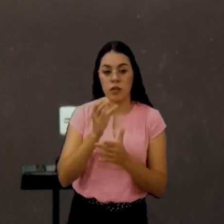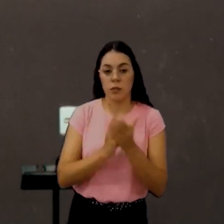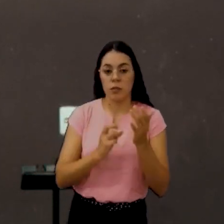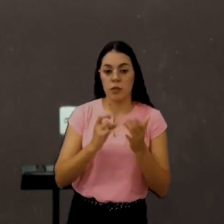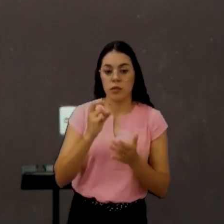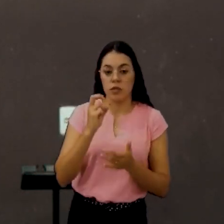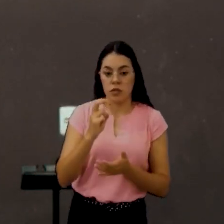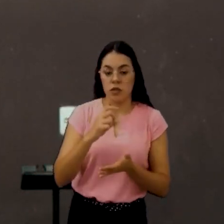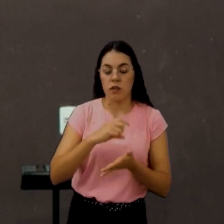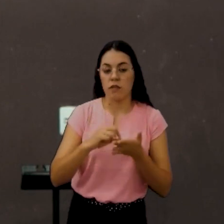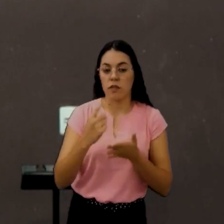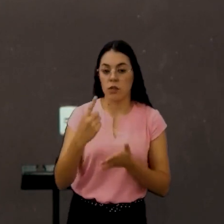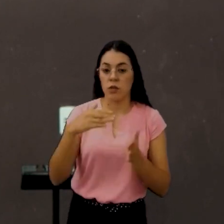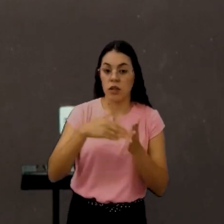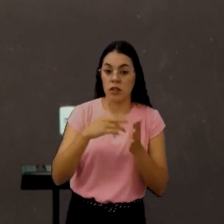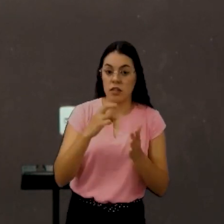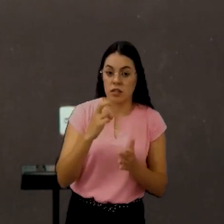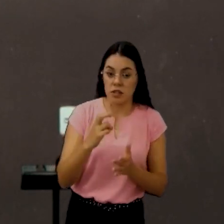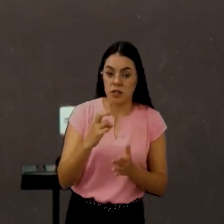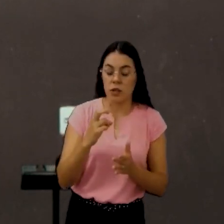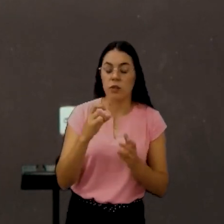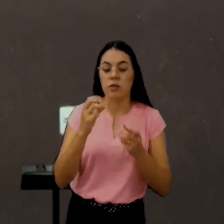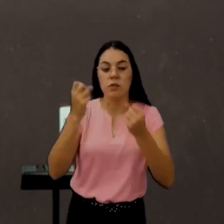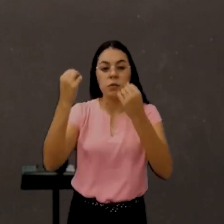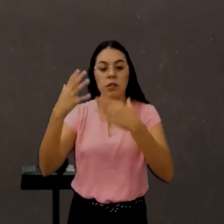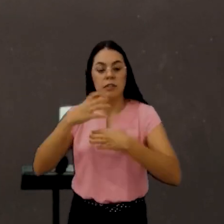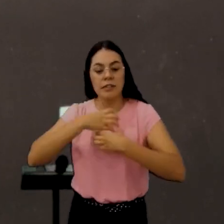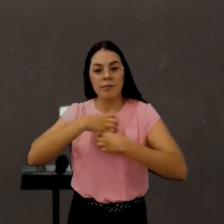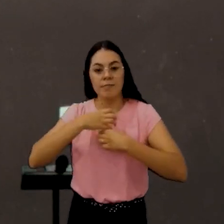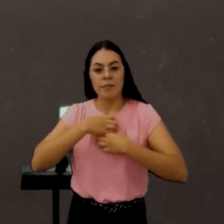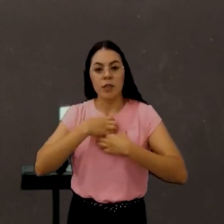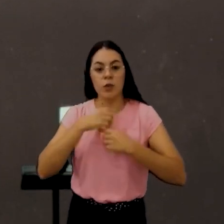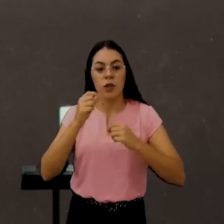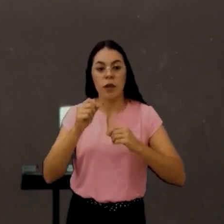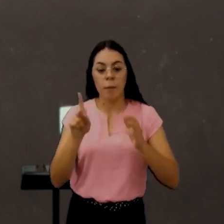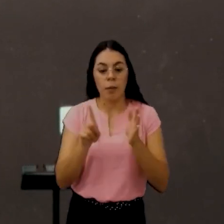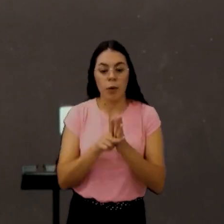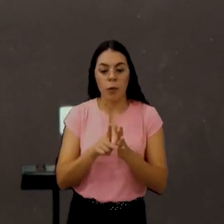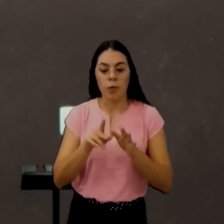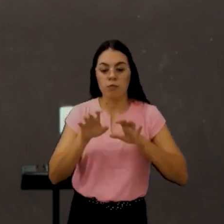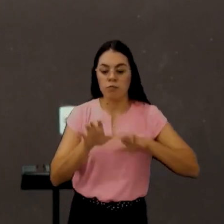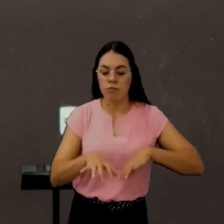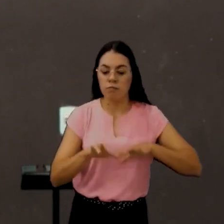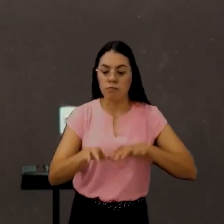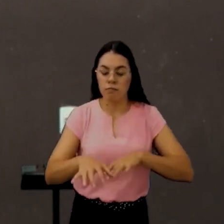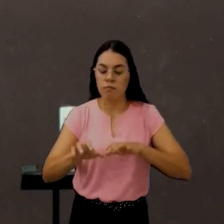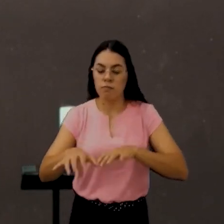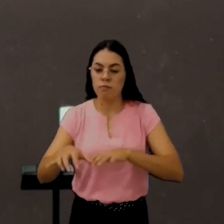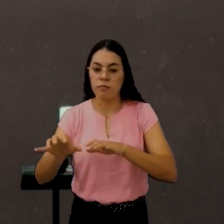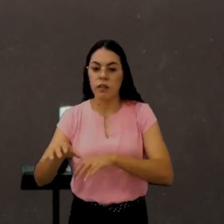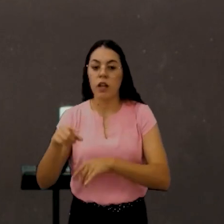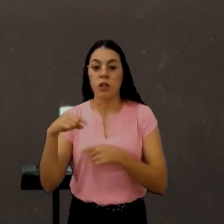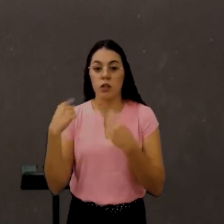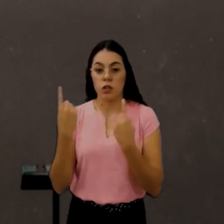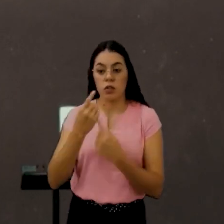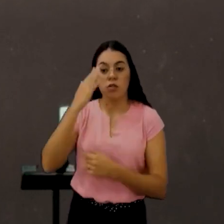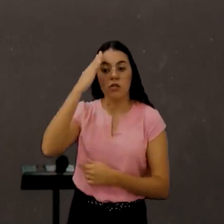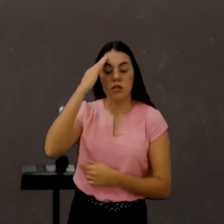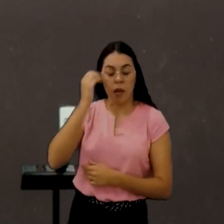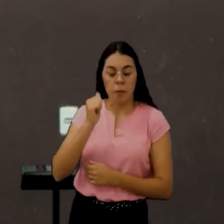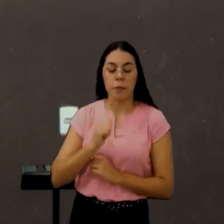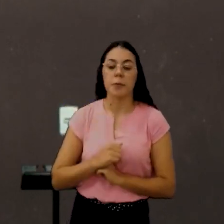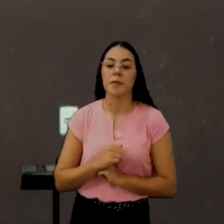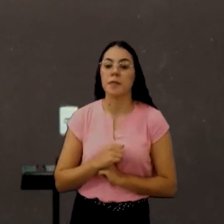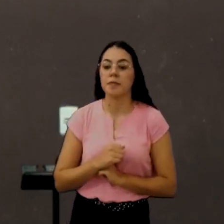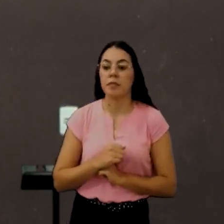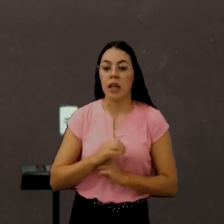5, o apóstolo Paulo fala sobre esse sentimento de peregrinação, quando ele diz: pois sabemos que, se a